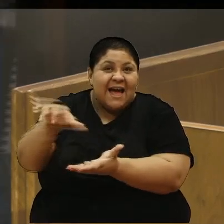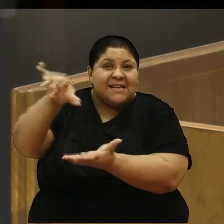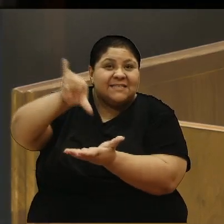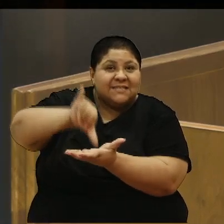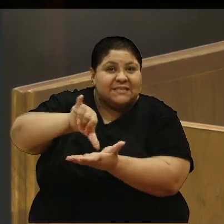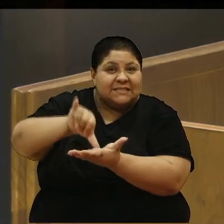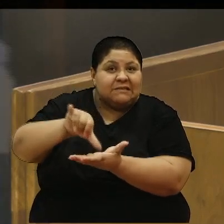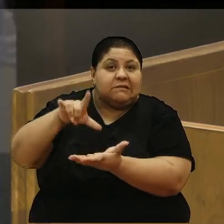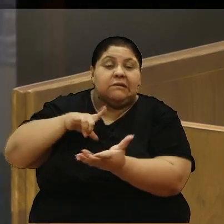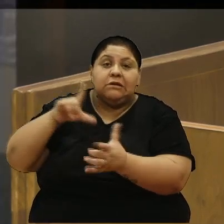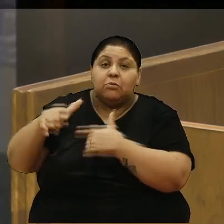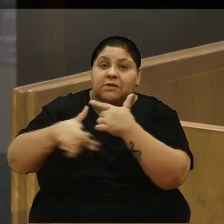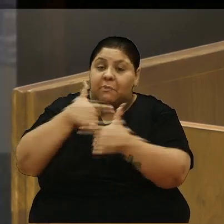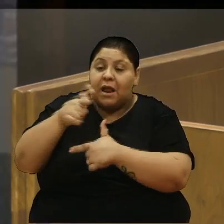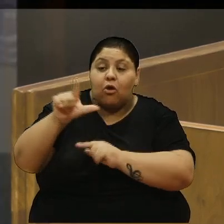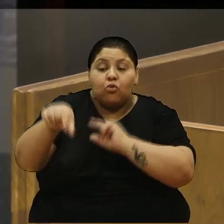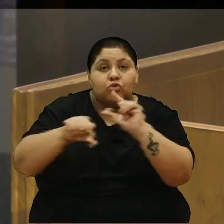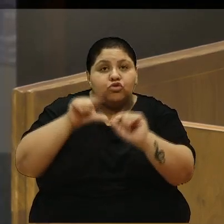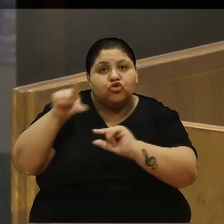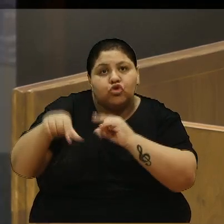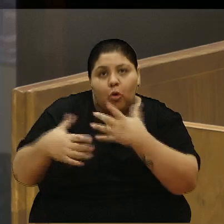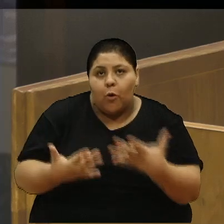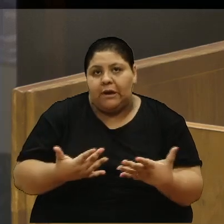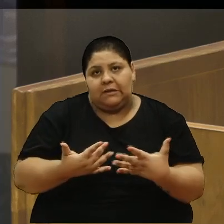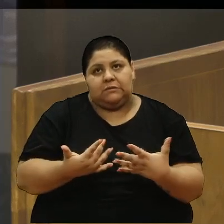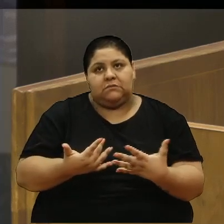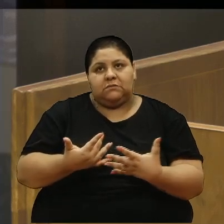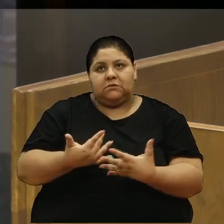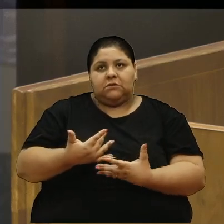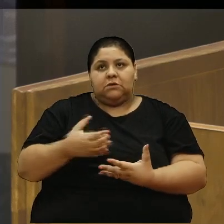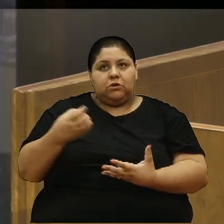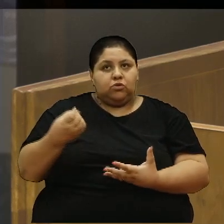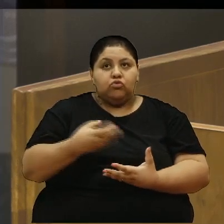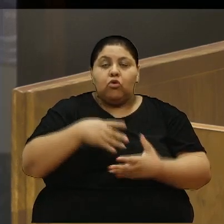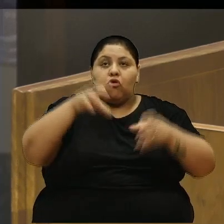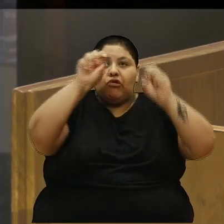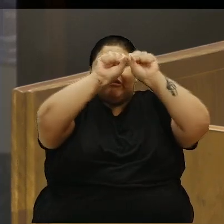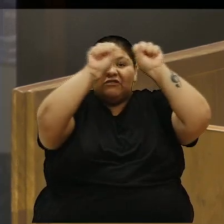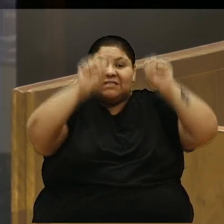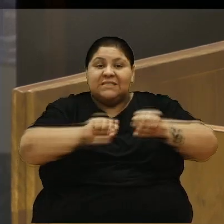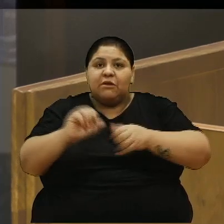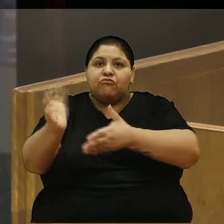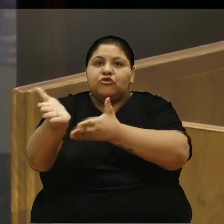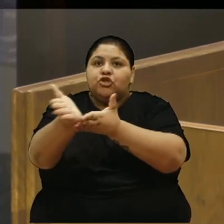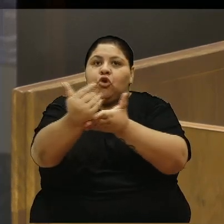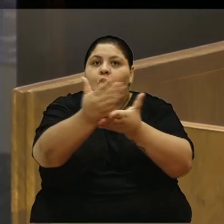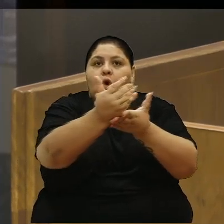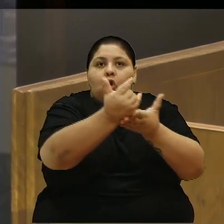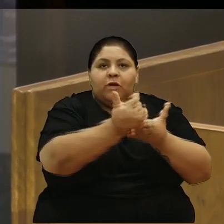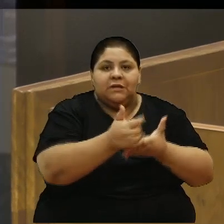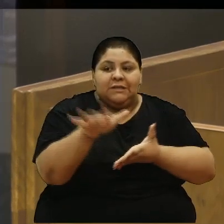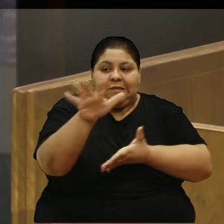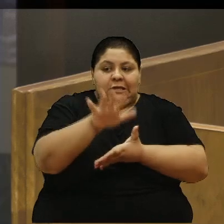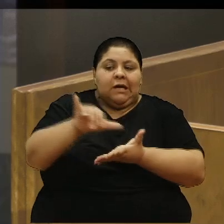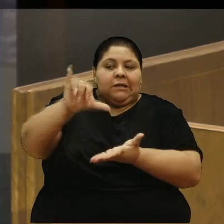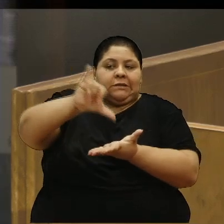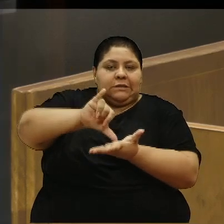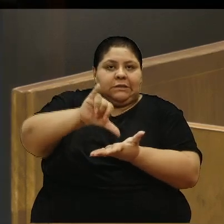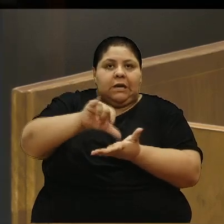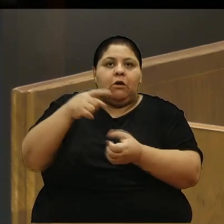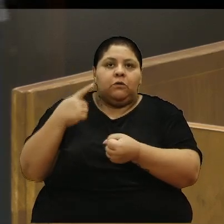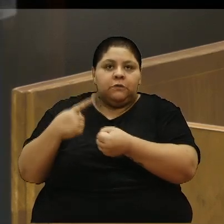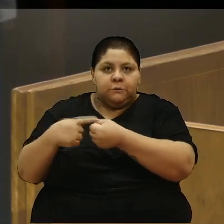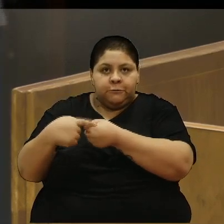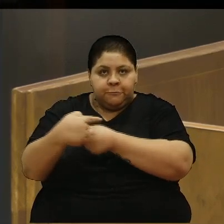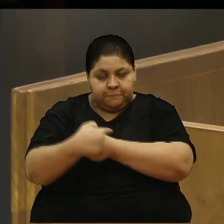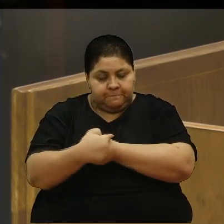com alternativas, com um novo sistema de coleta de lixo na área central da cidade,